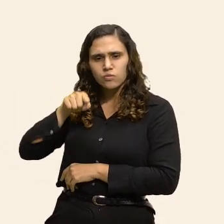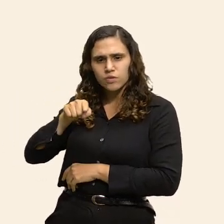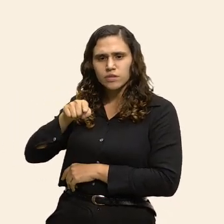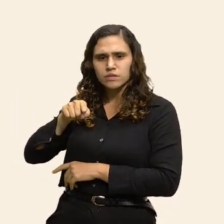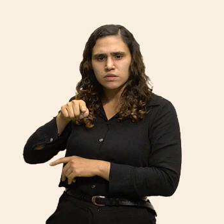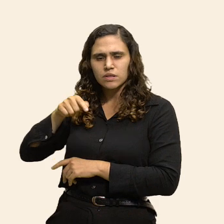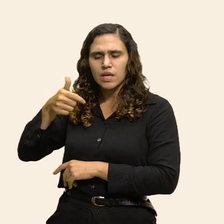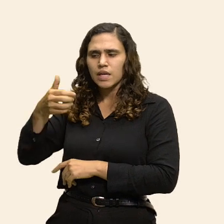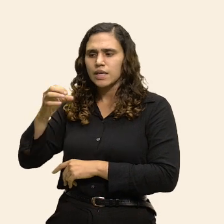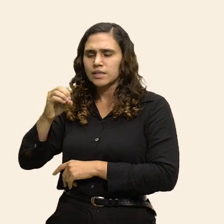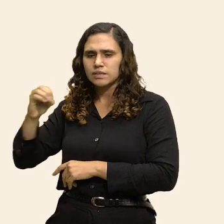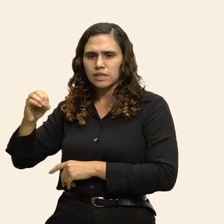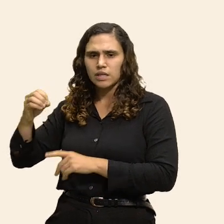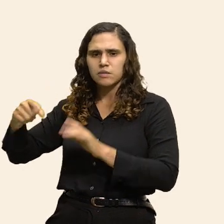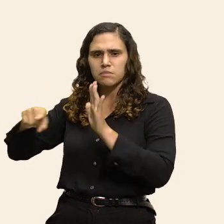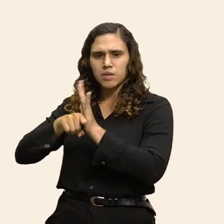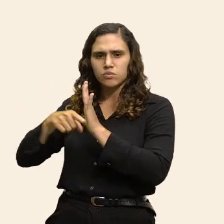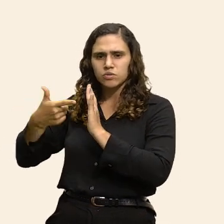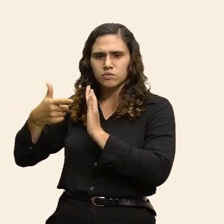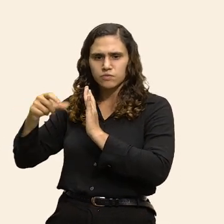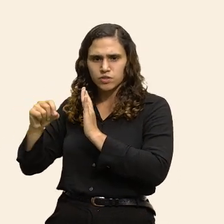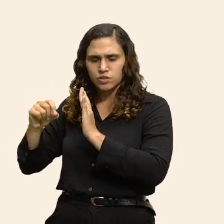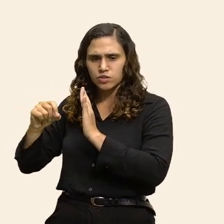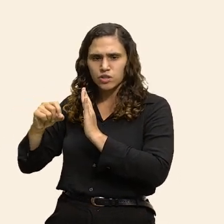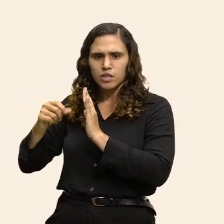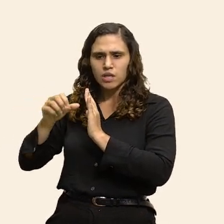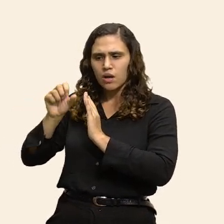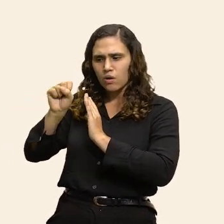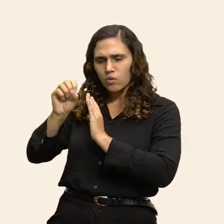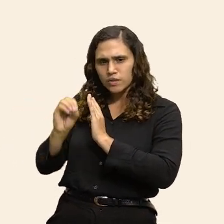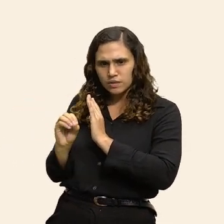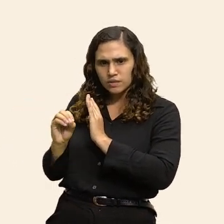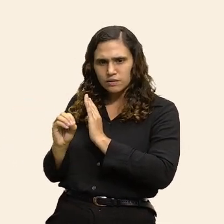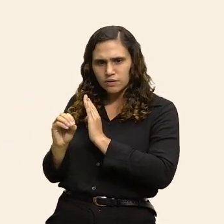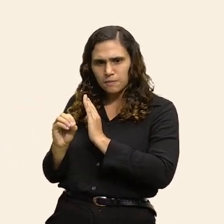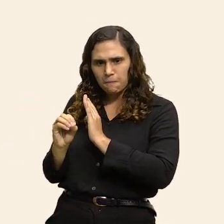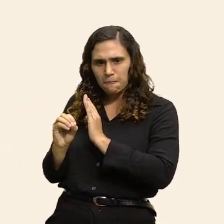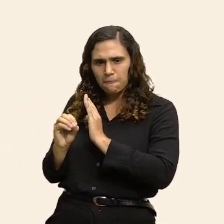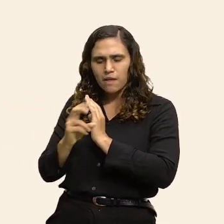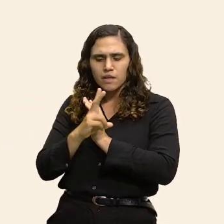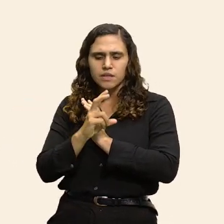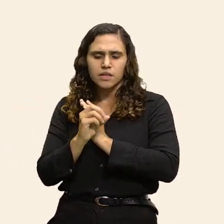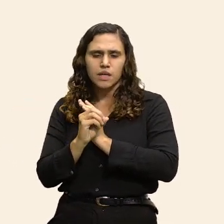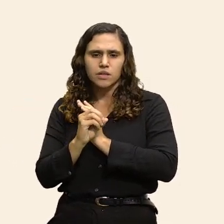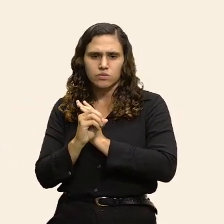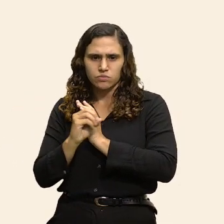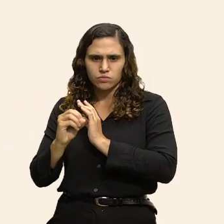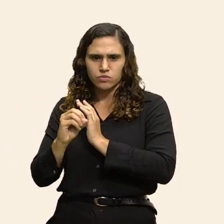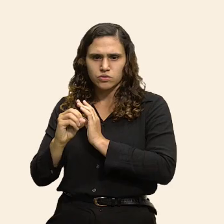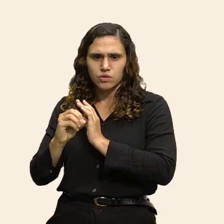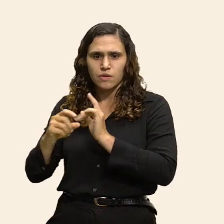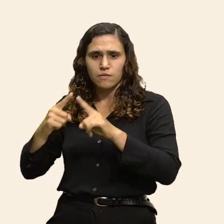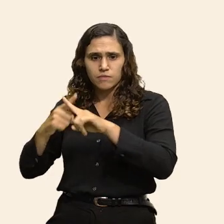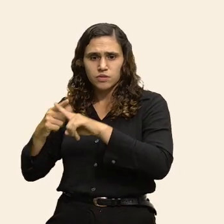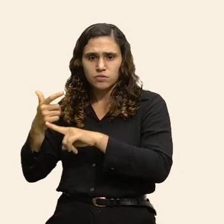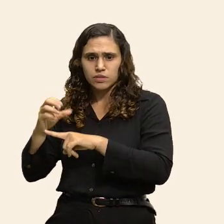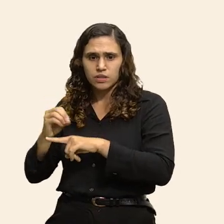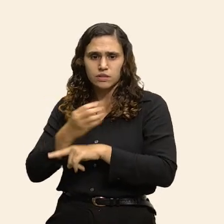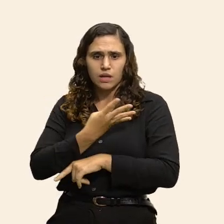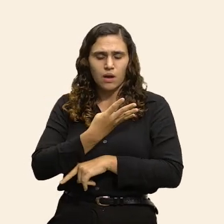que é 20. 100 menos 20 dá 80, 500 vezes 1 dá 500, 500 vezes 80 dá